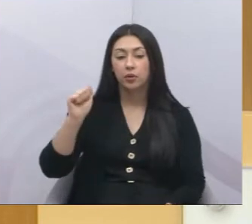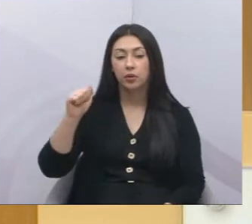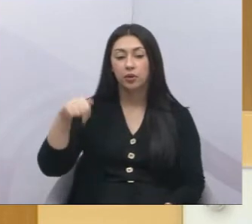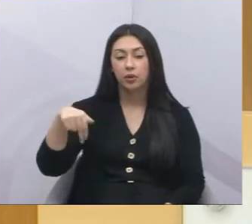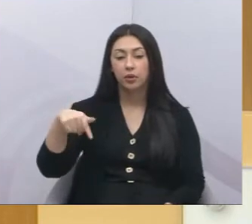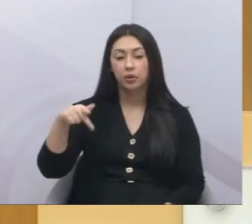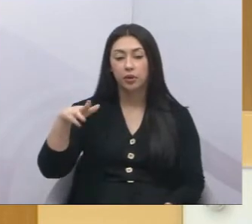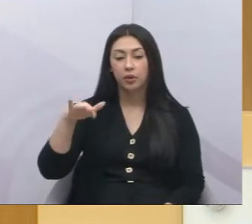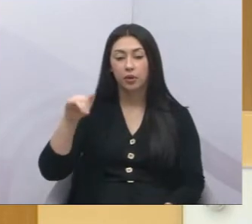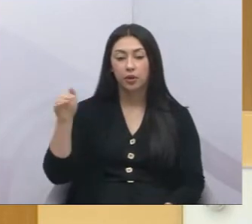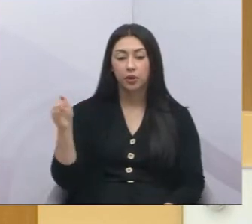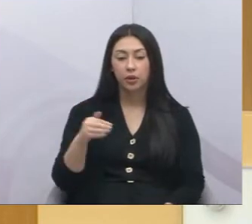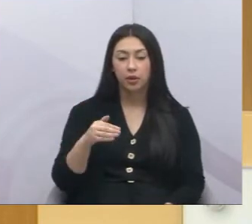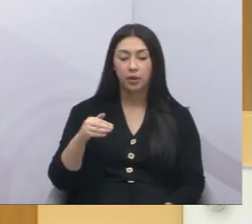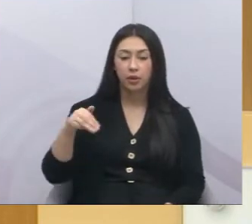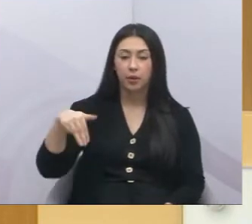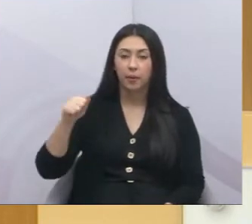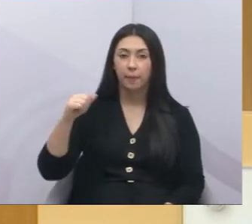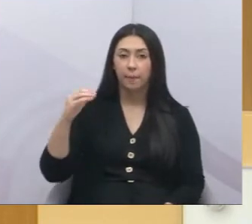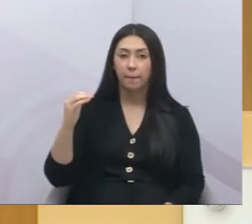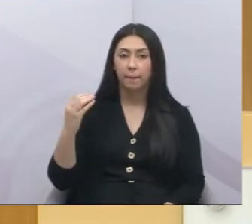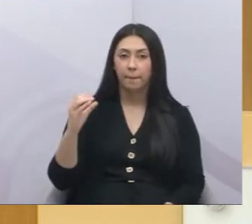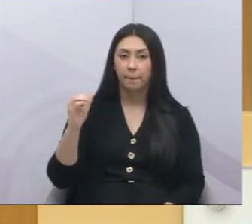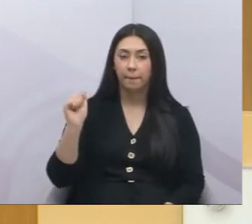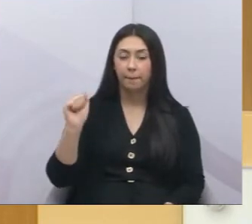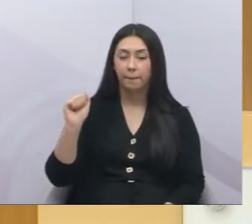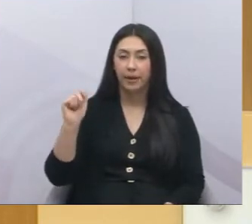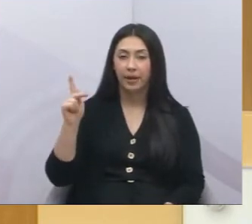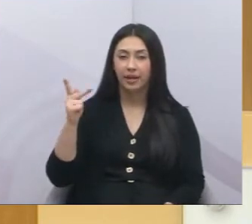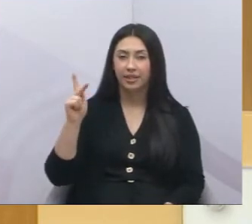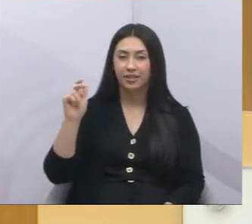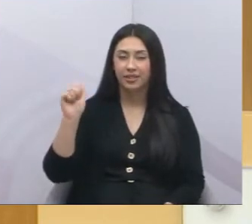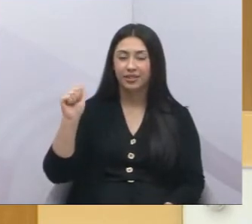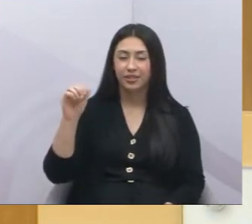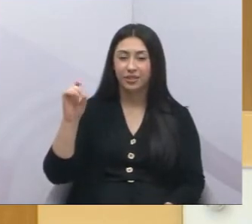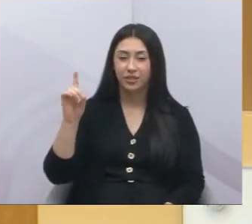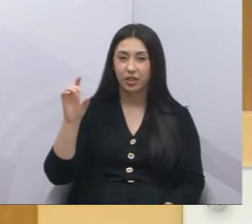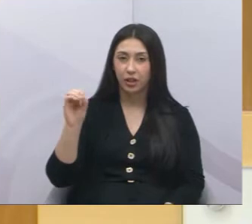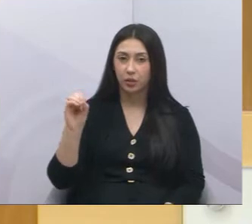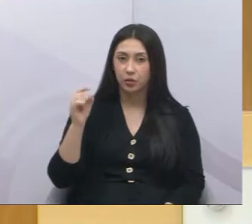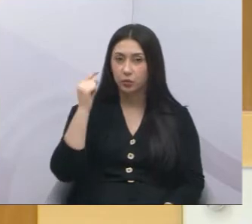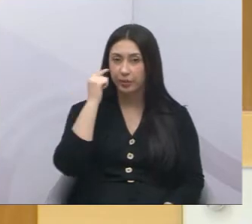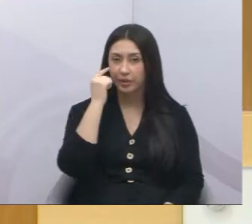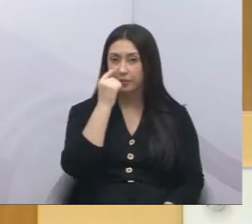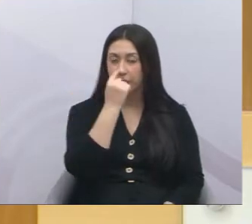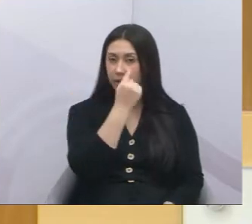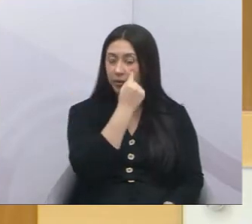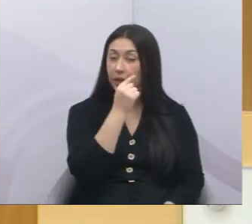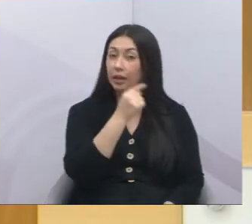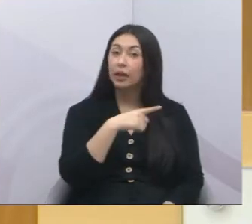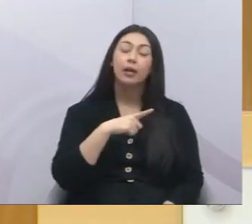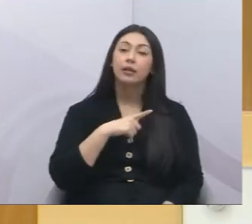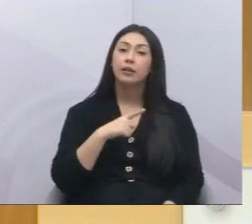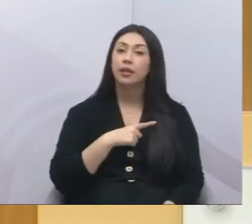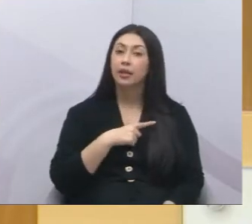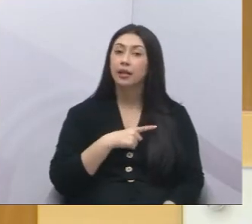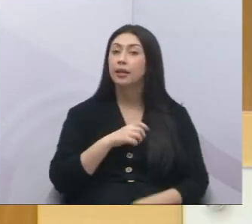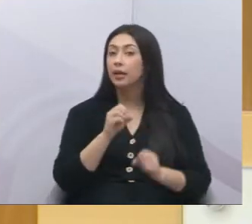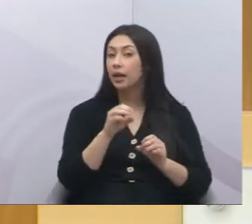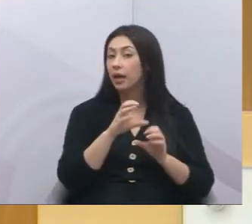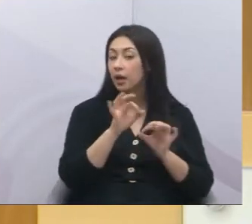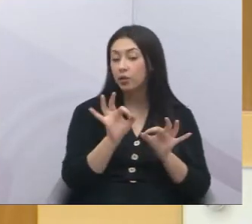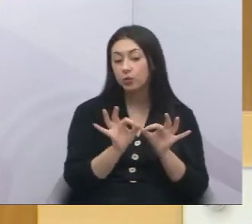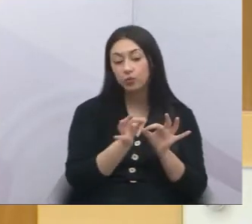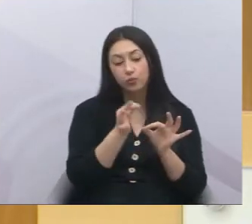Gomes Sobrinho, 151, lá no Parque Meia Lua. E lá nós temos oficina de bordado de